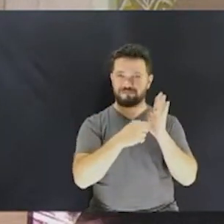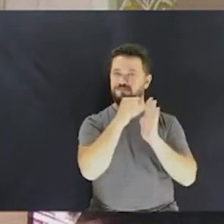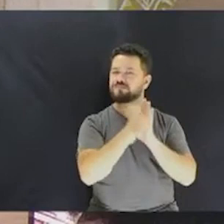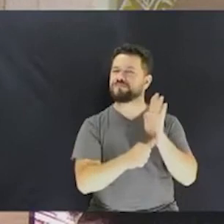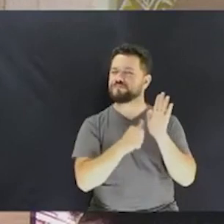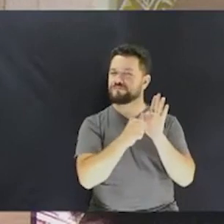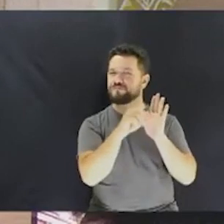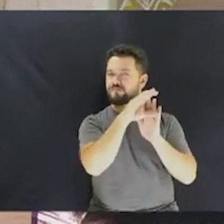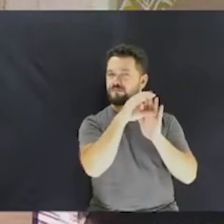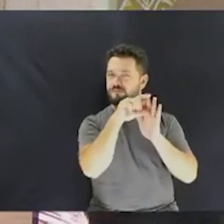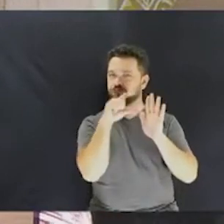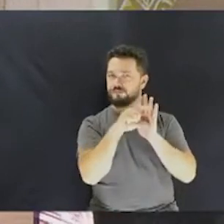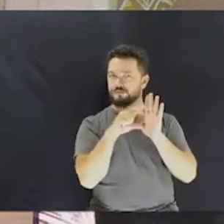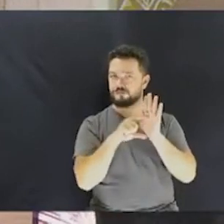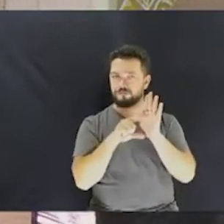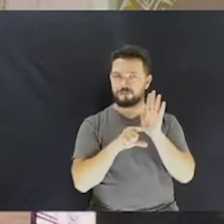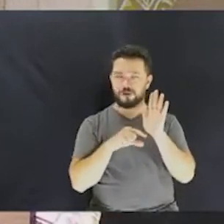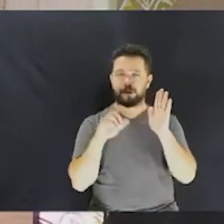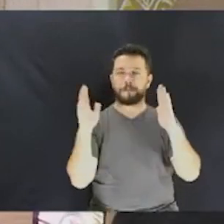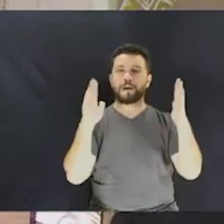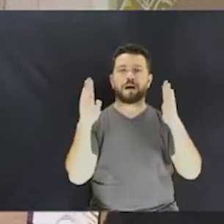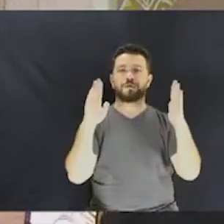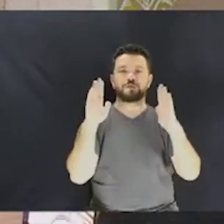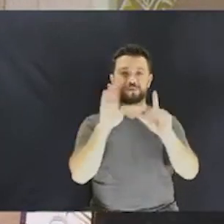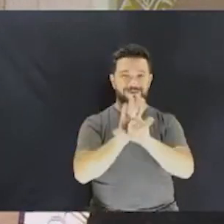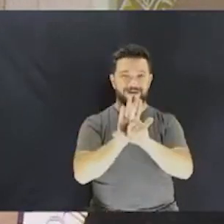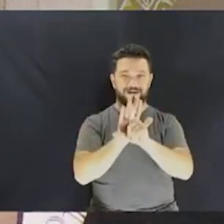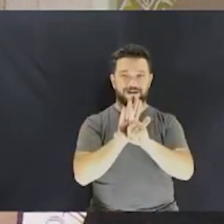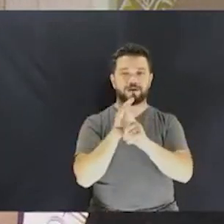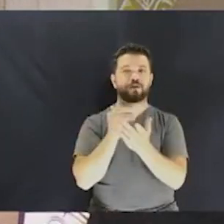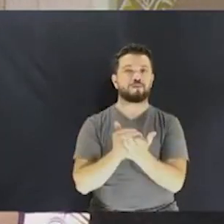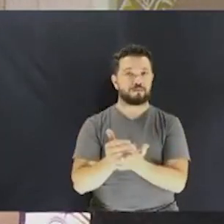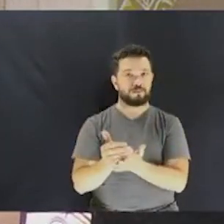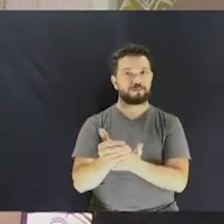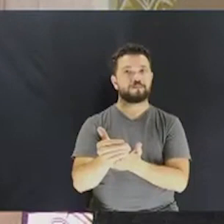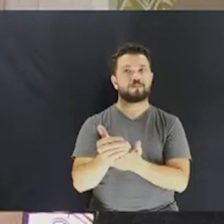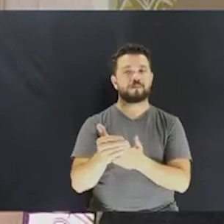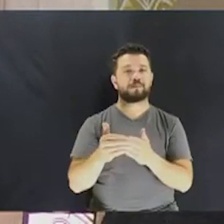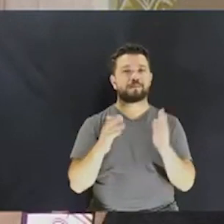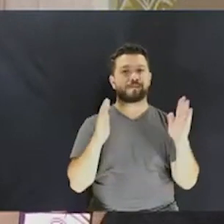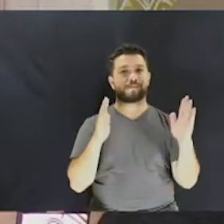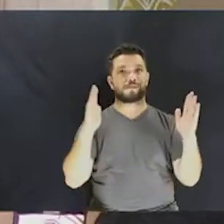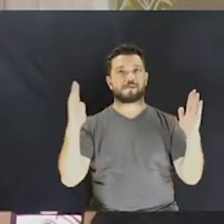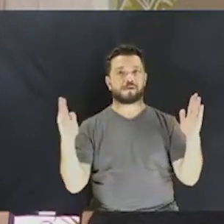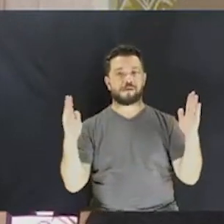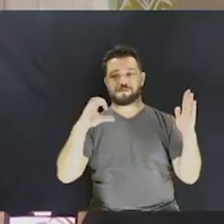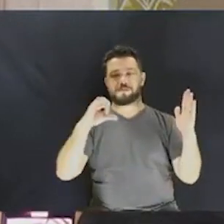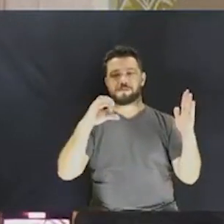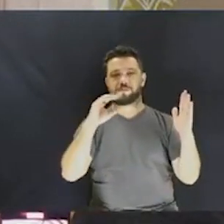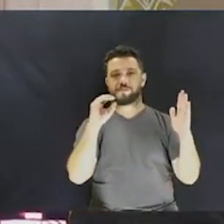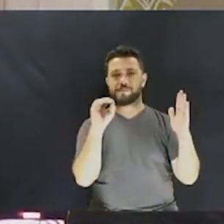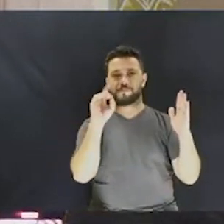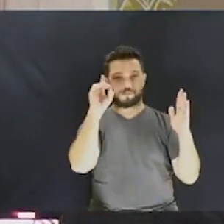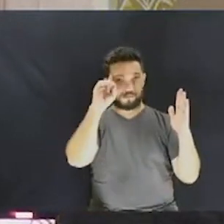prazo de validade desta lei para se iniciar a implementação dessa lei de 90 dias. Também são emendas tranquilas